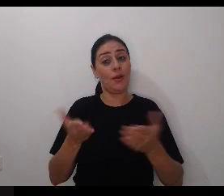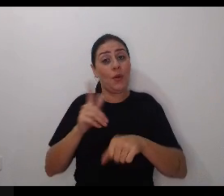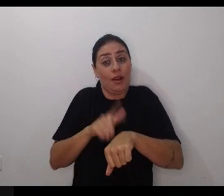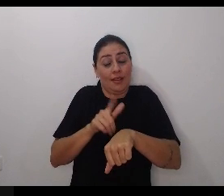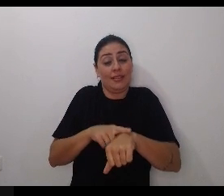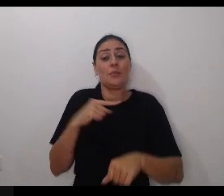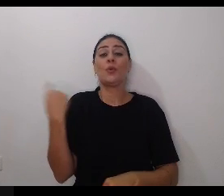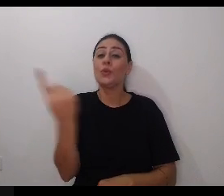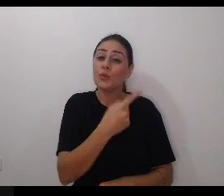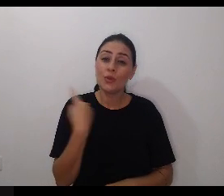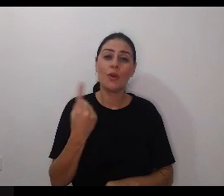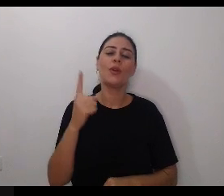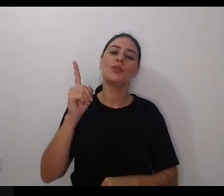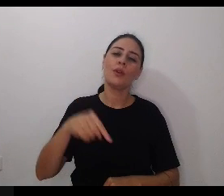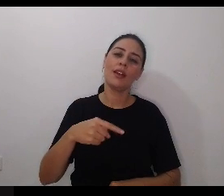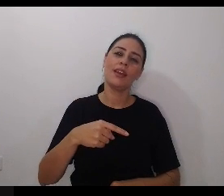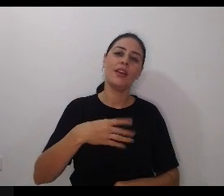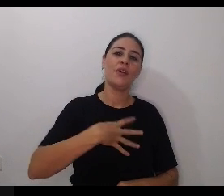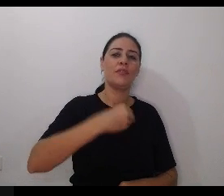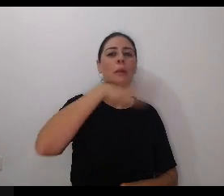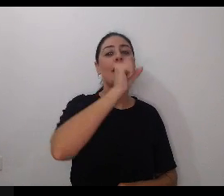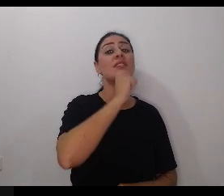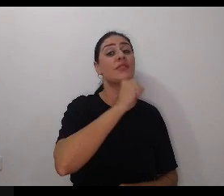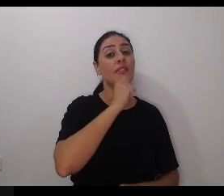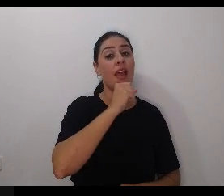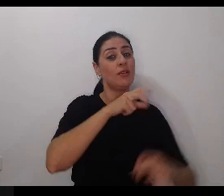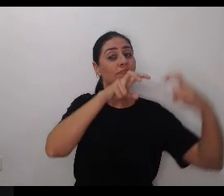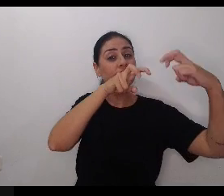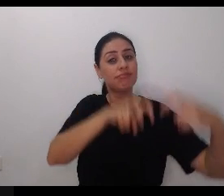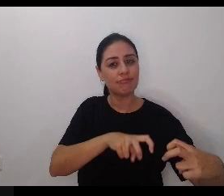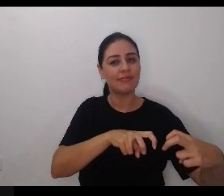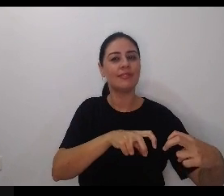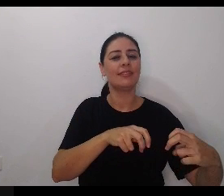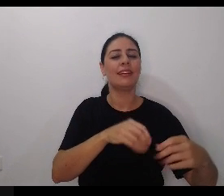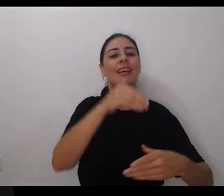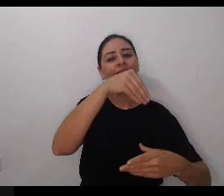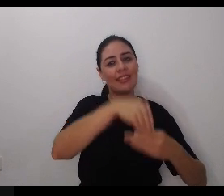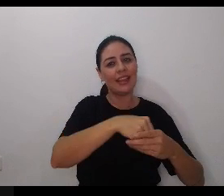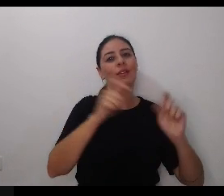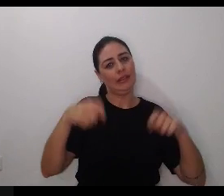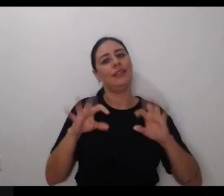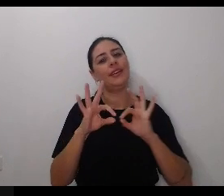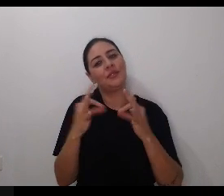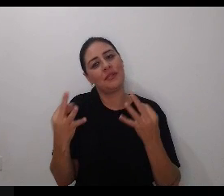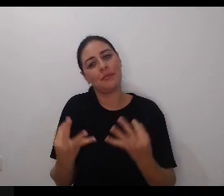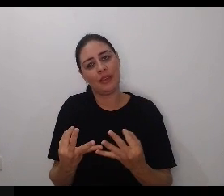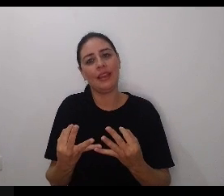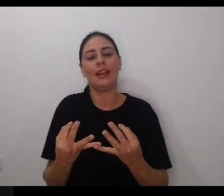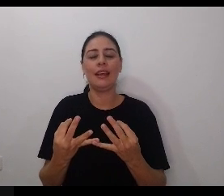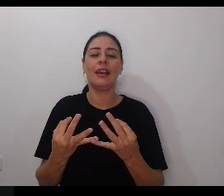cada um possa ter um tempo exclusivo, né? Então, agora é o nosso tempo, né? O tempo com o filho mais